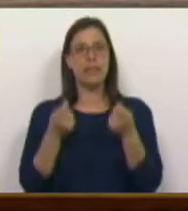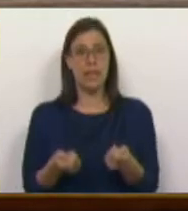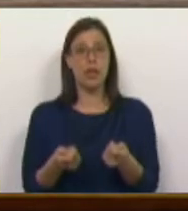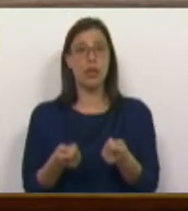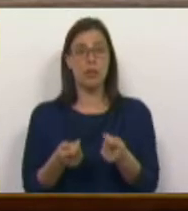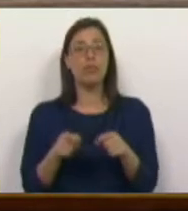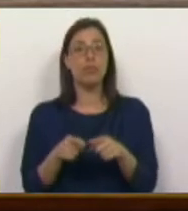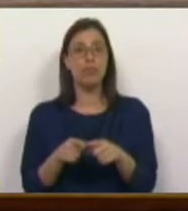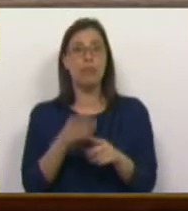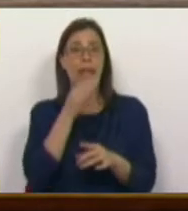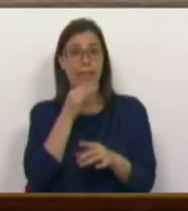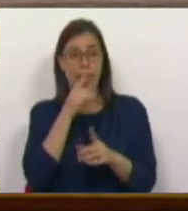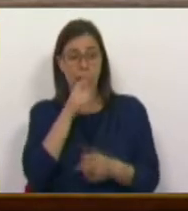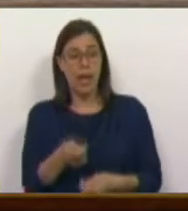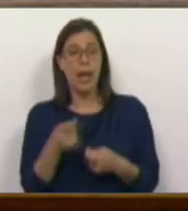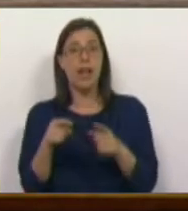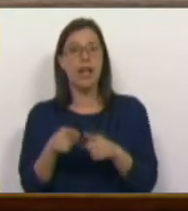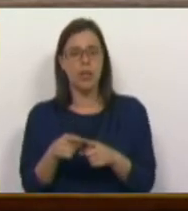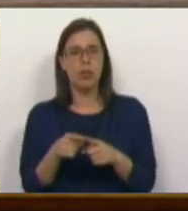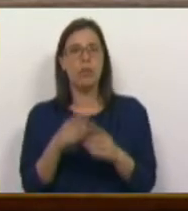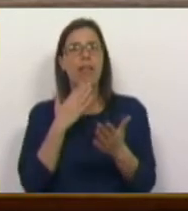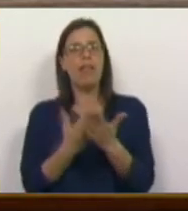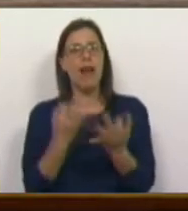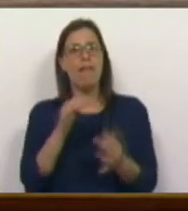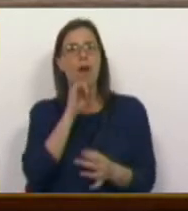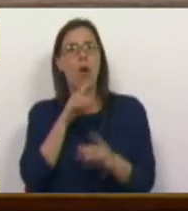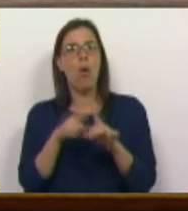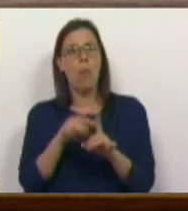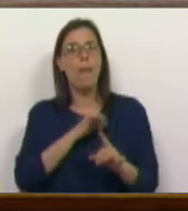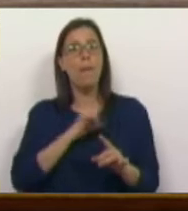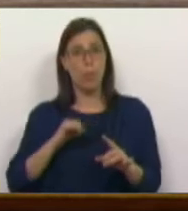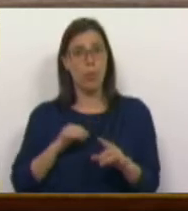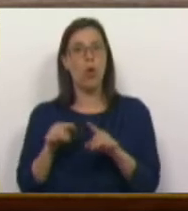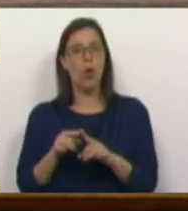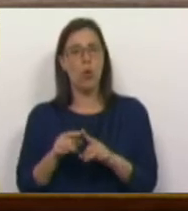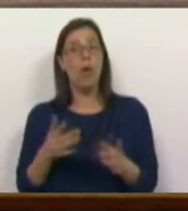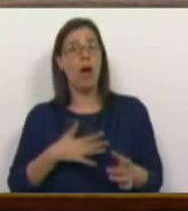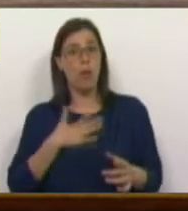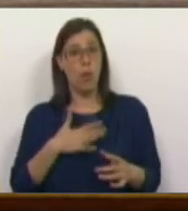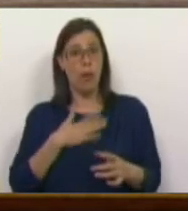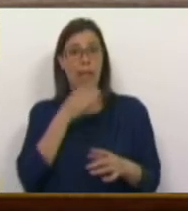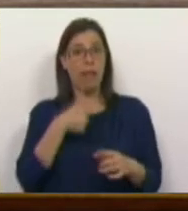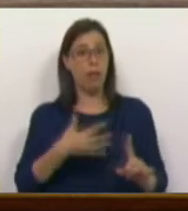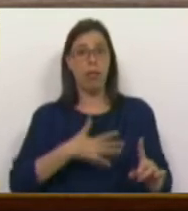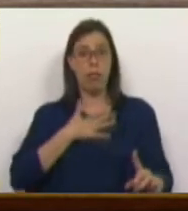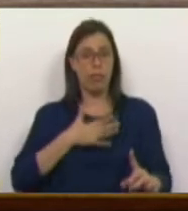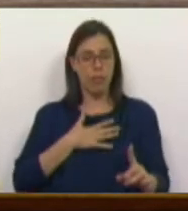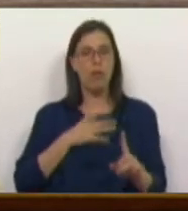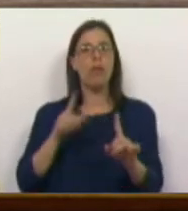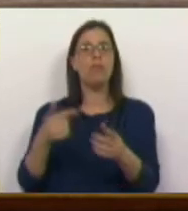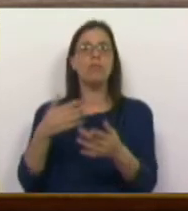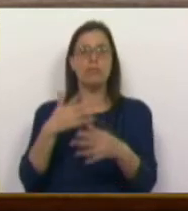para a utilização das terras agrícolas e dá-se uma oportunidade aos proprietários que não querem usar os seus terrenos para